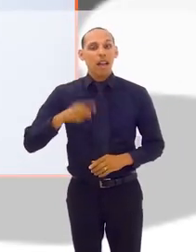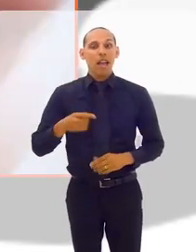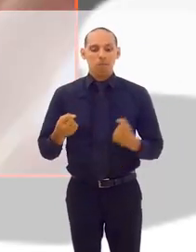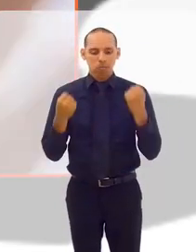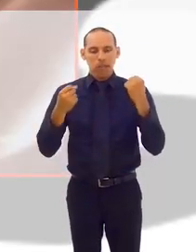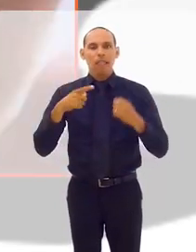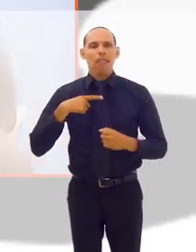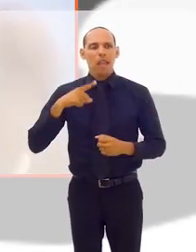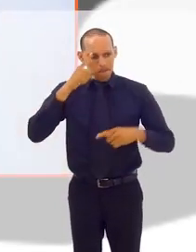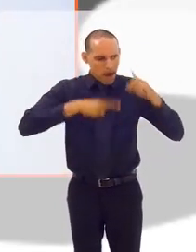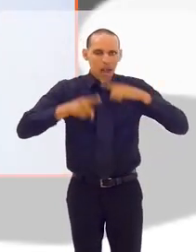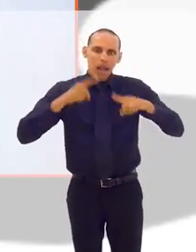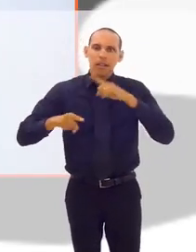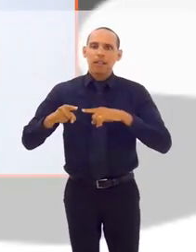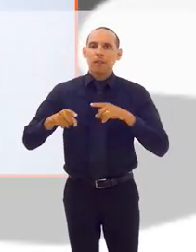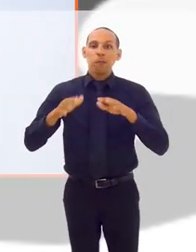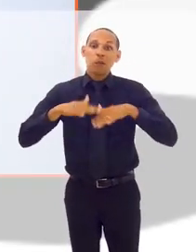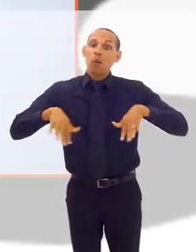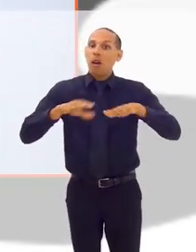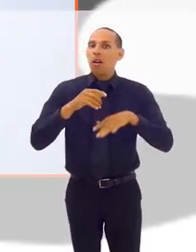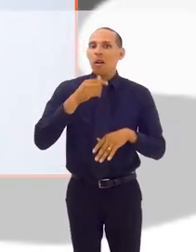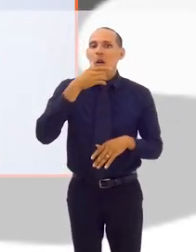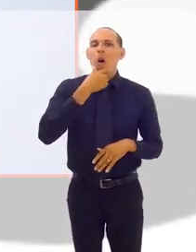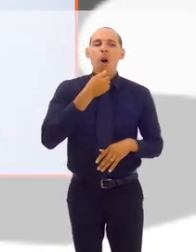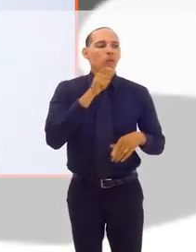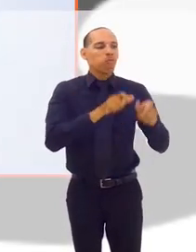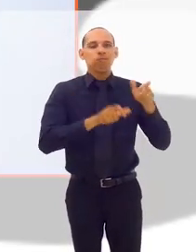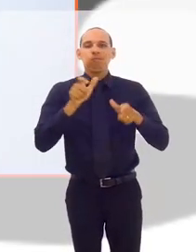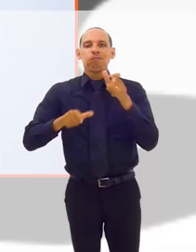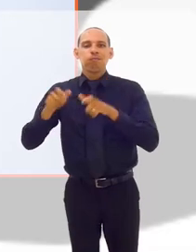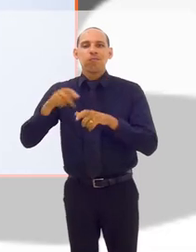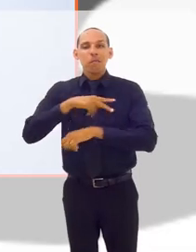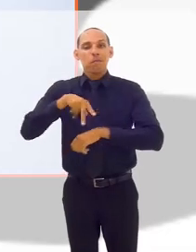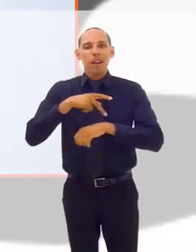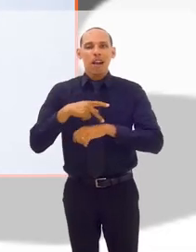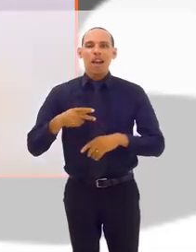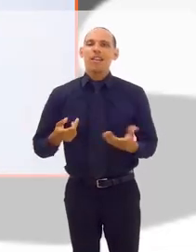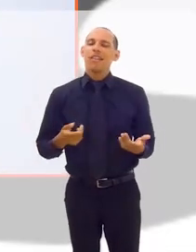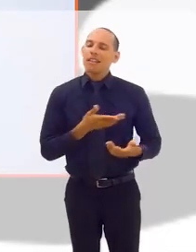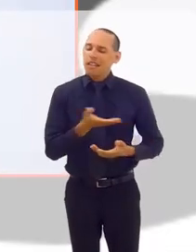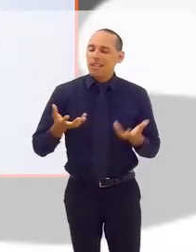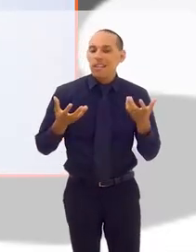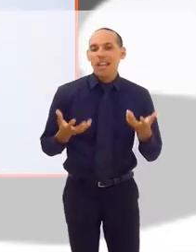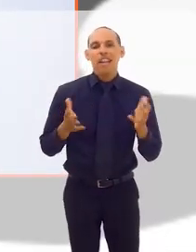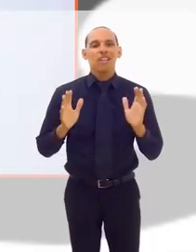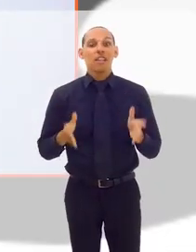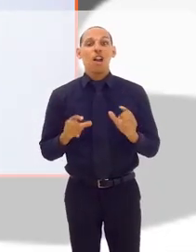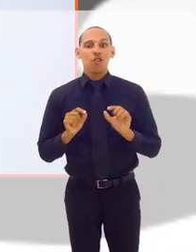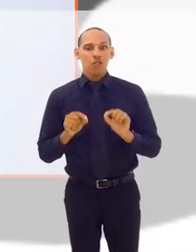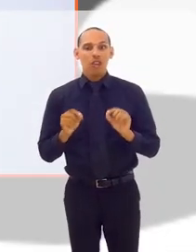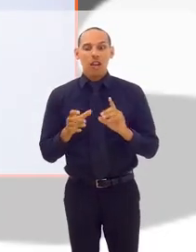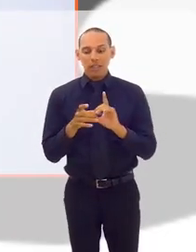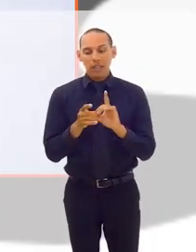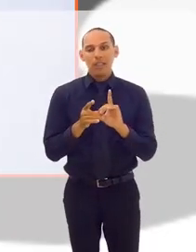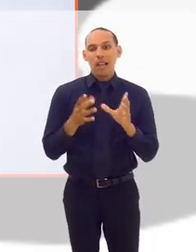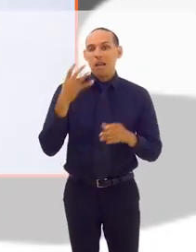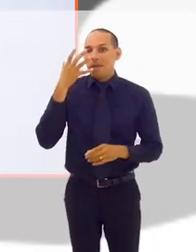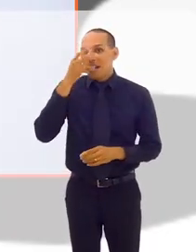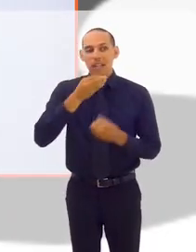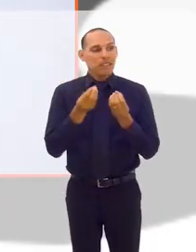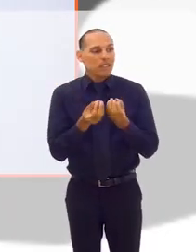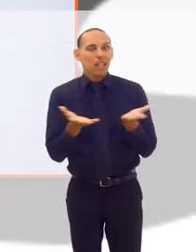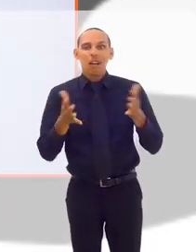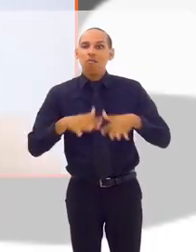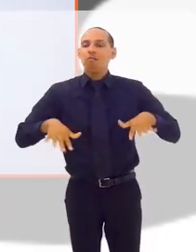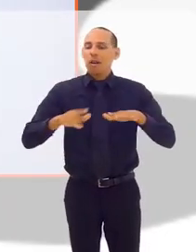de quem tem o poder, quem que manda, quem são os homens que mandam nesse país, isso já tá no coração deles, democratizar